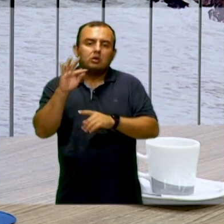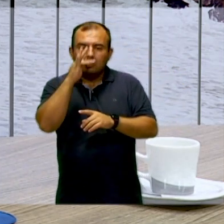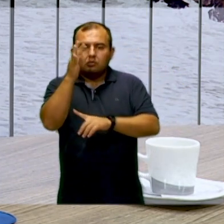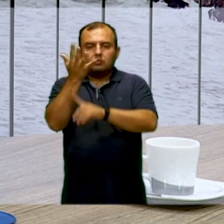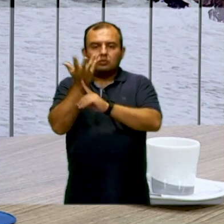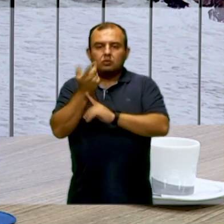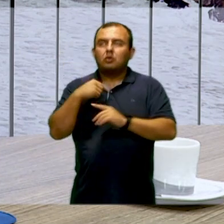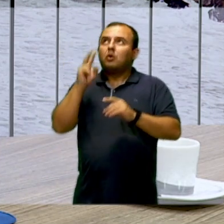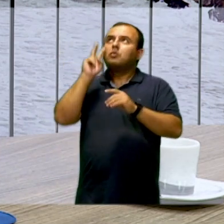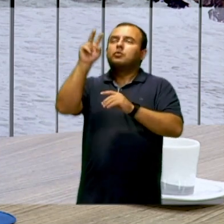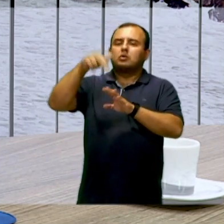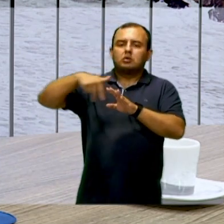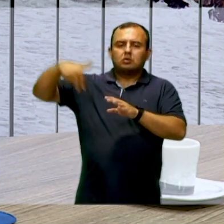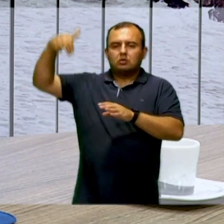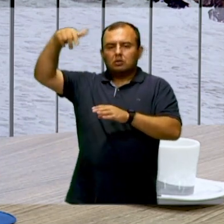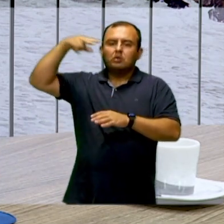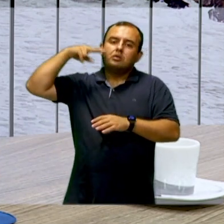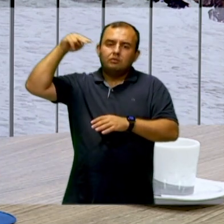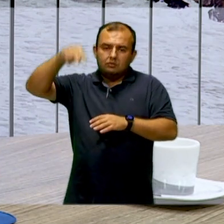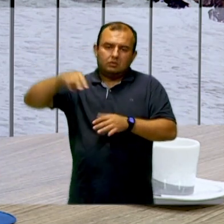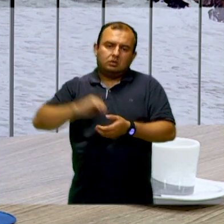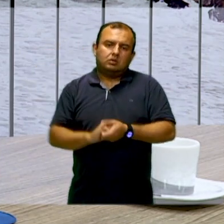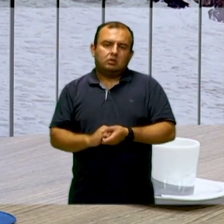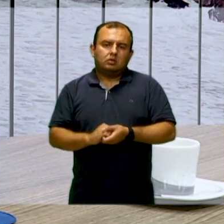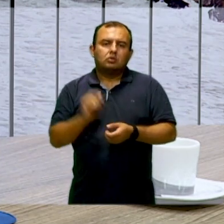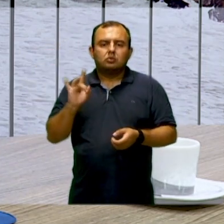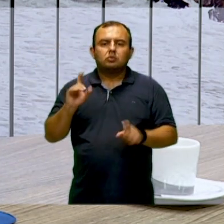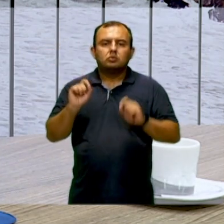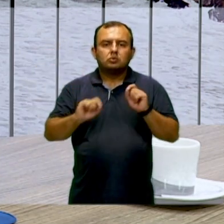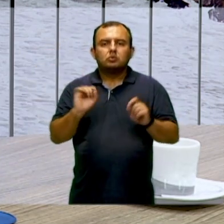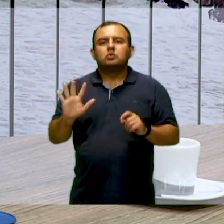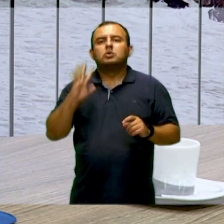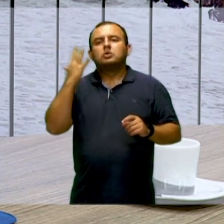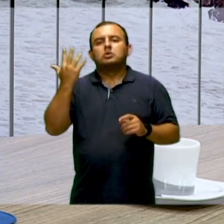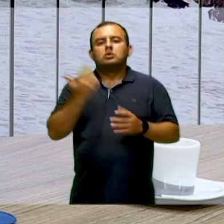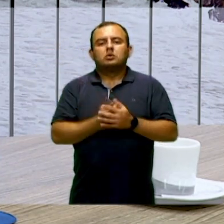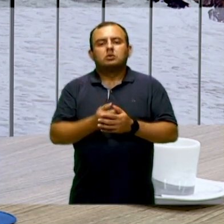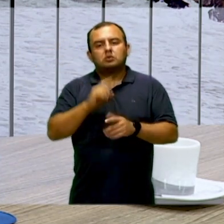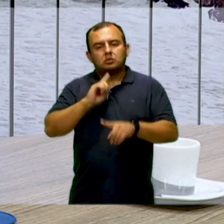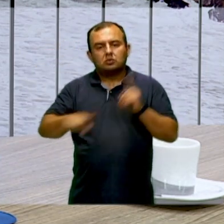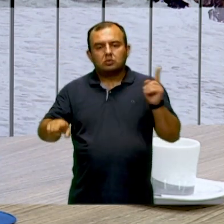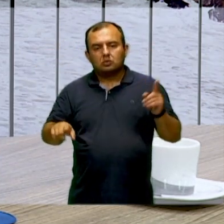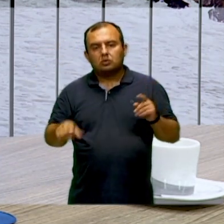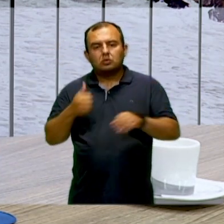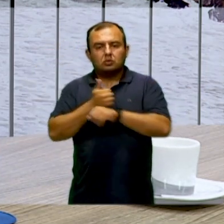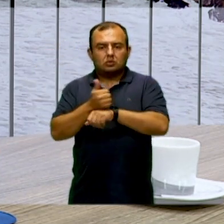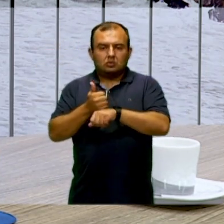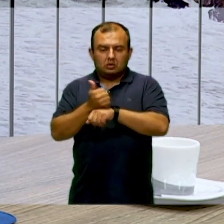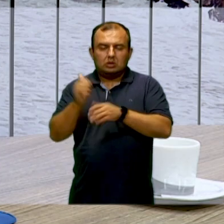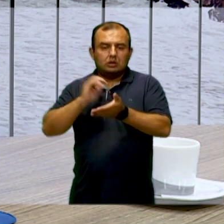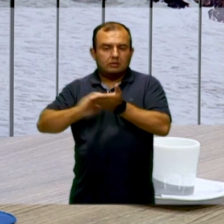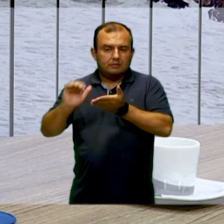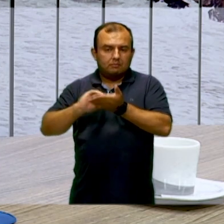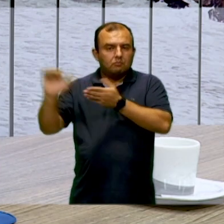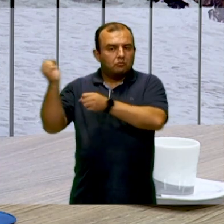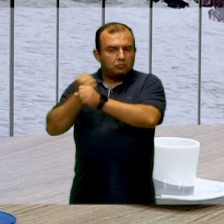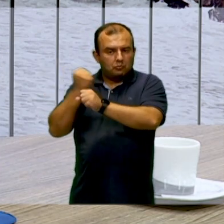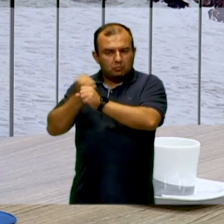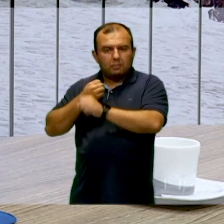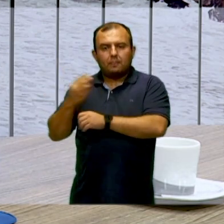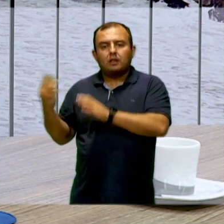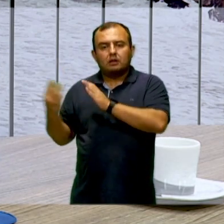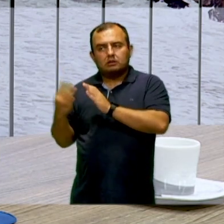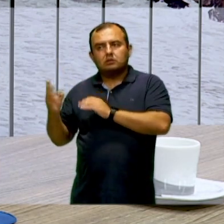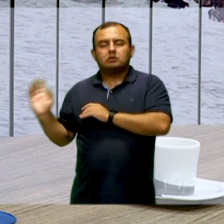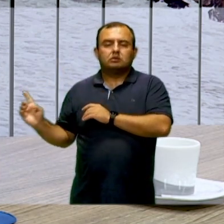Eu vi de fora e subi lá e vi. Só que o que acontece? Eu não posso pedir para um profissional da Secretaria de Obras ou um